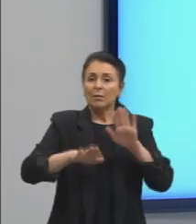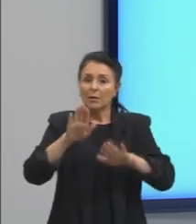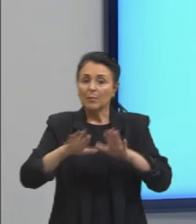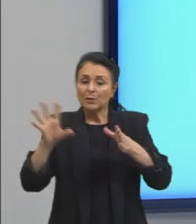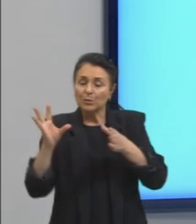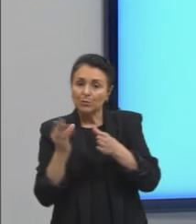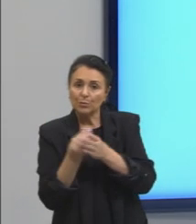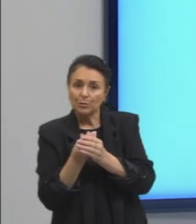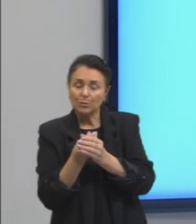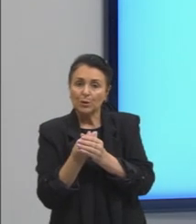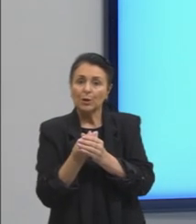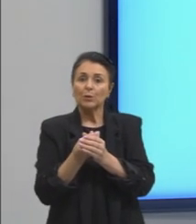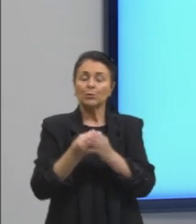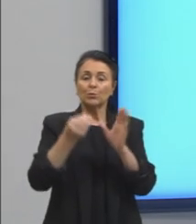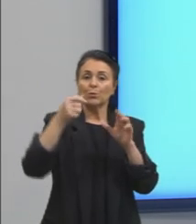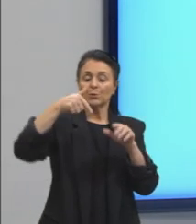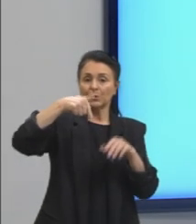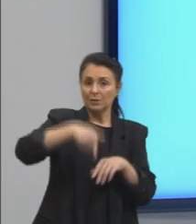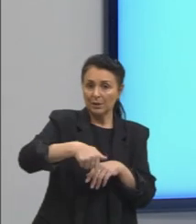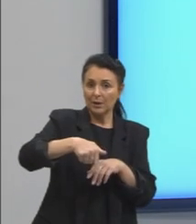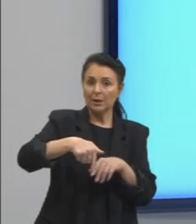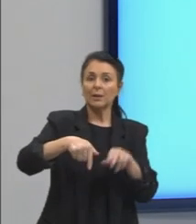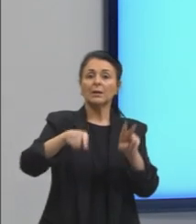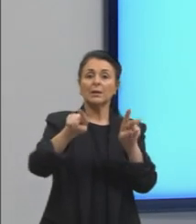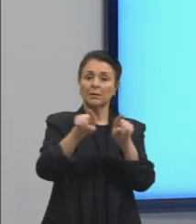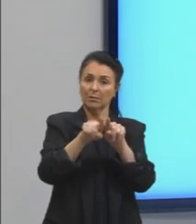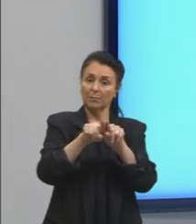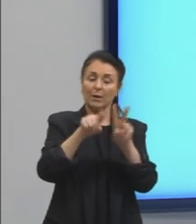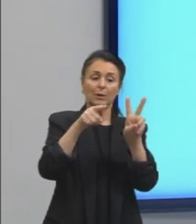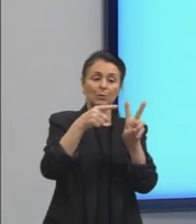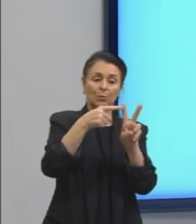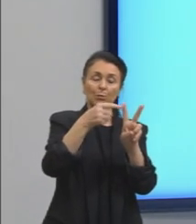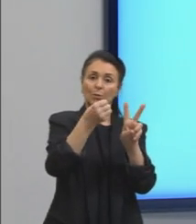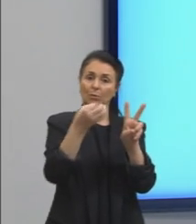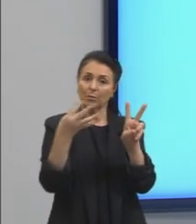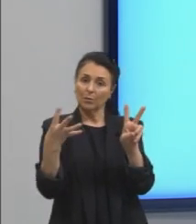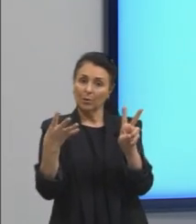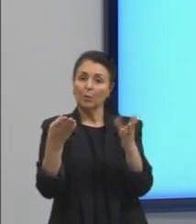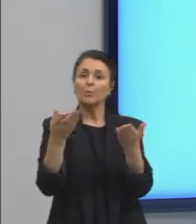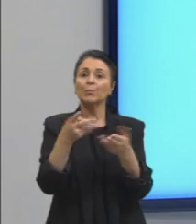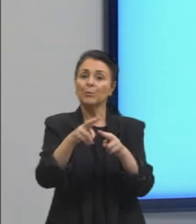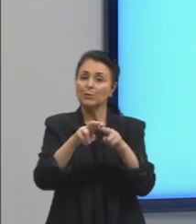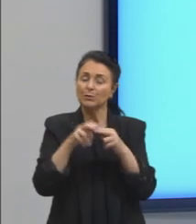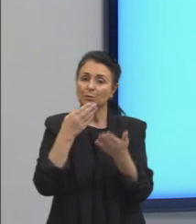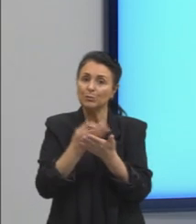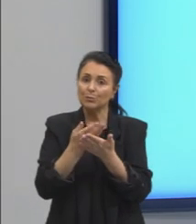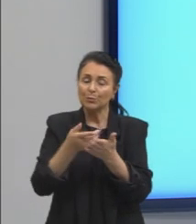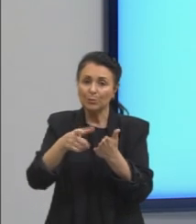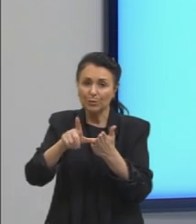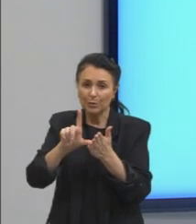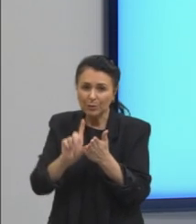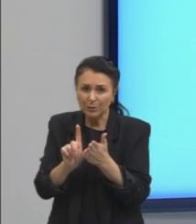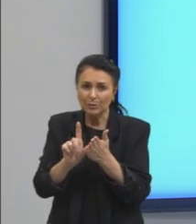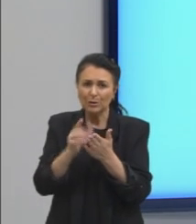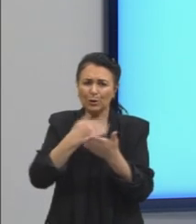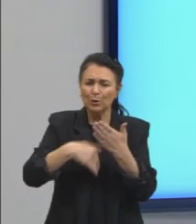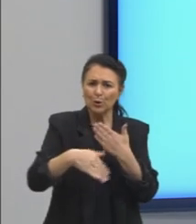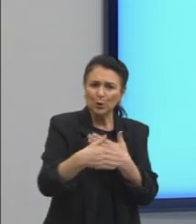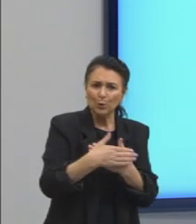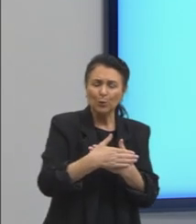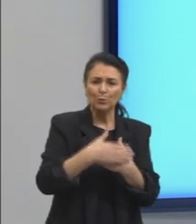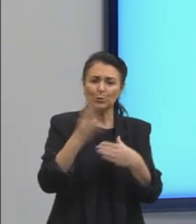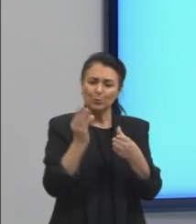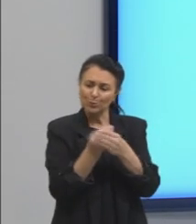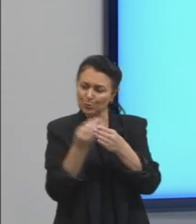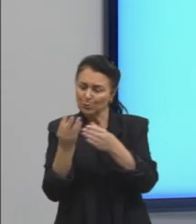conjuntos dos números racionais e irracionais e por isso que a gente estudou isso antes por isso que a gente viu lá naturais inteiros e